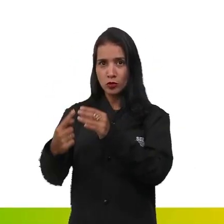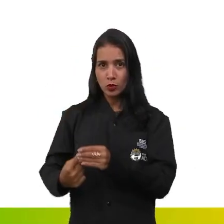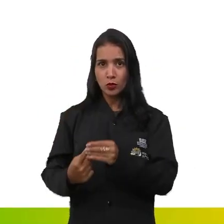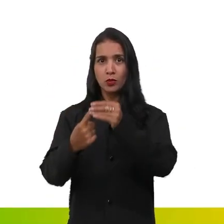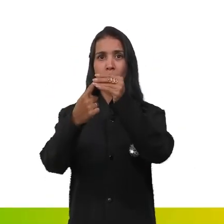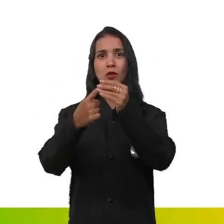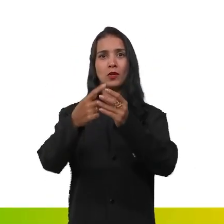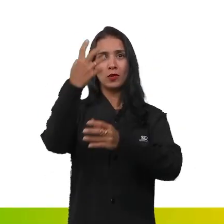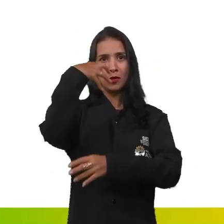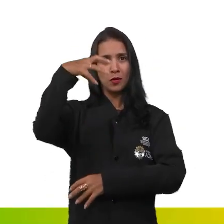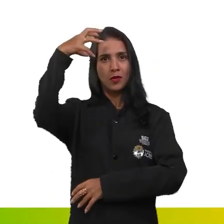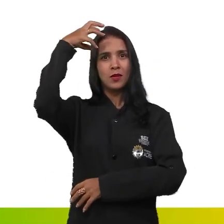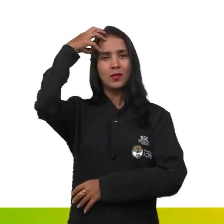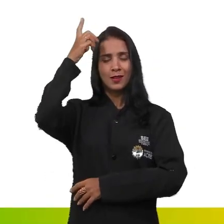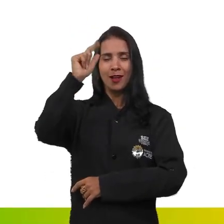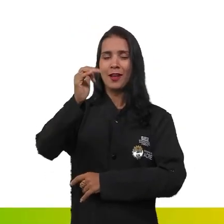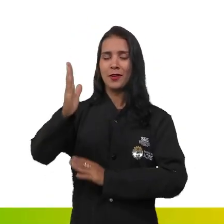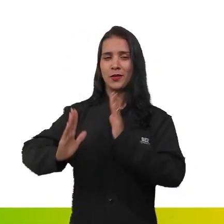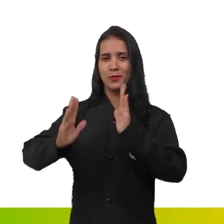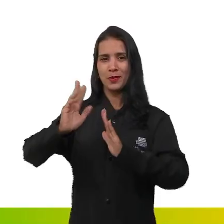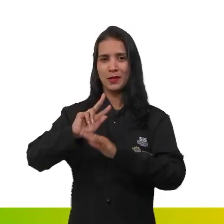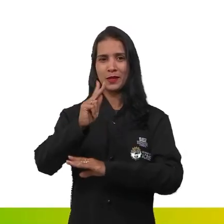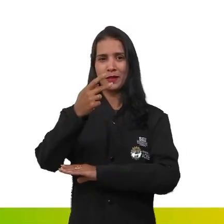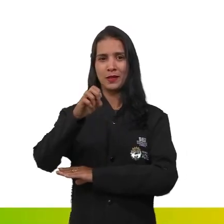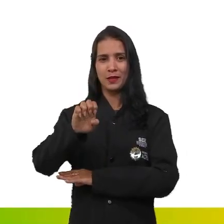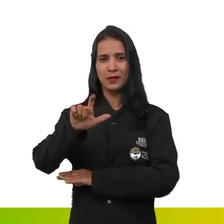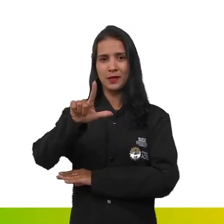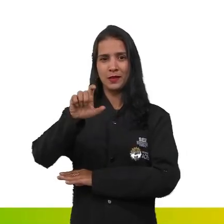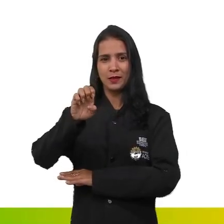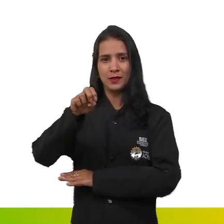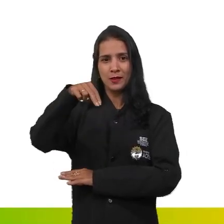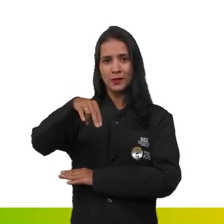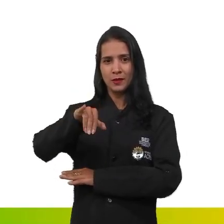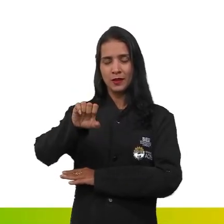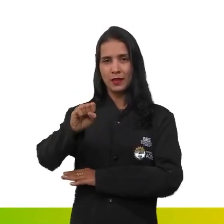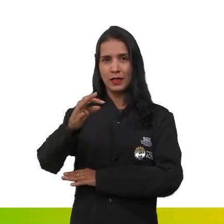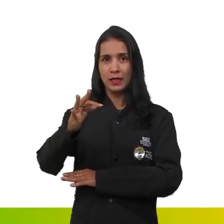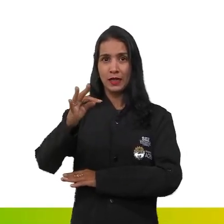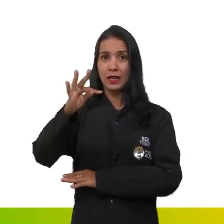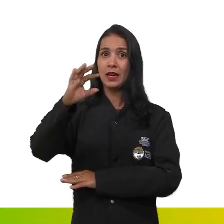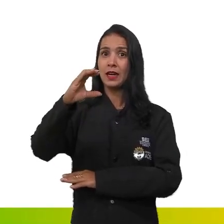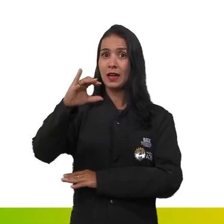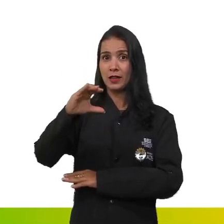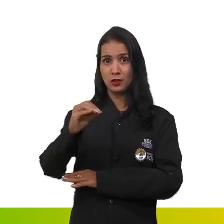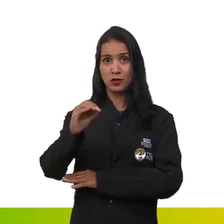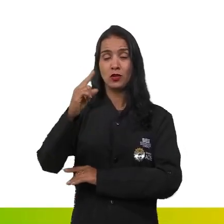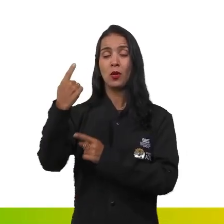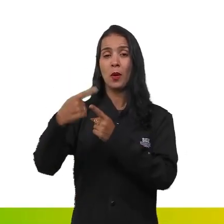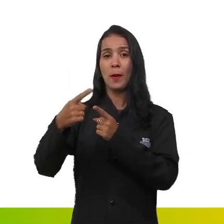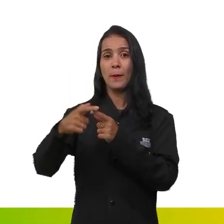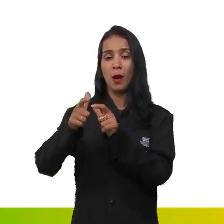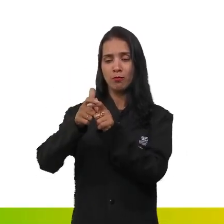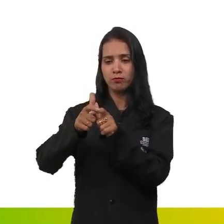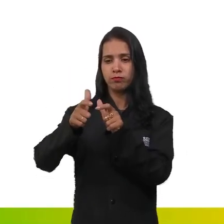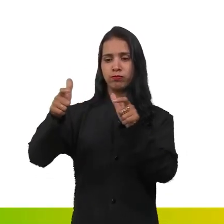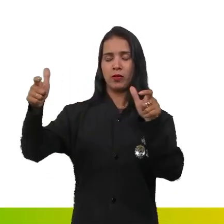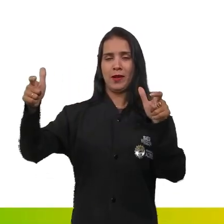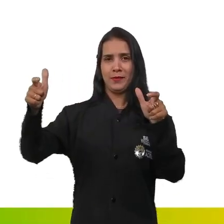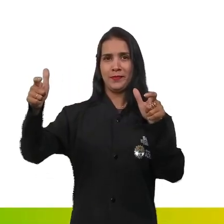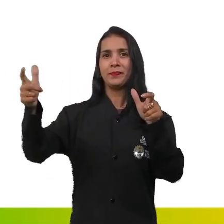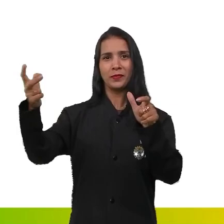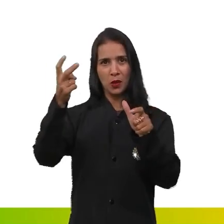de período helenístico. É a expansão cultural da Grécia a partir do controle